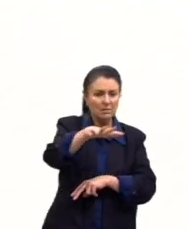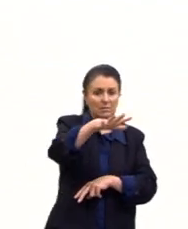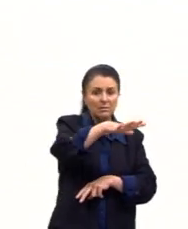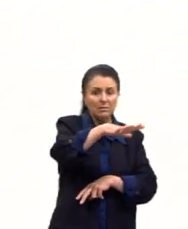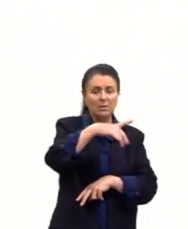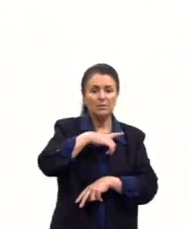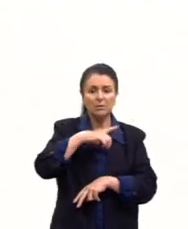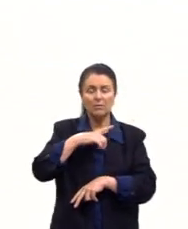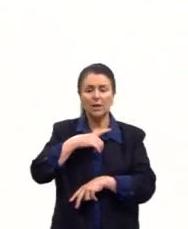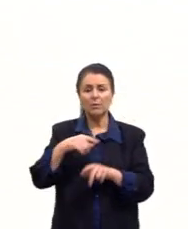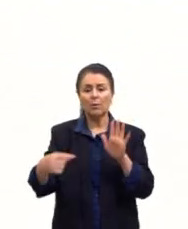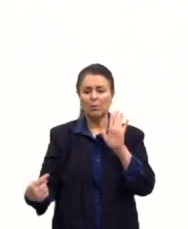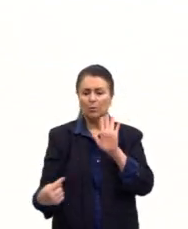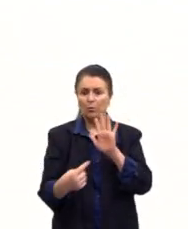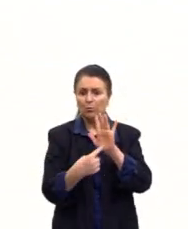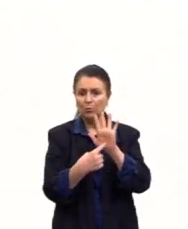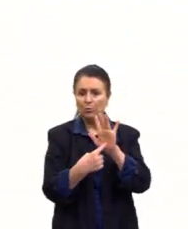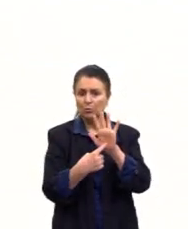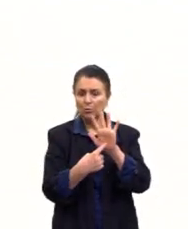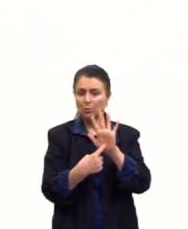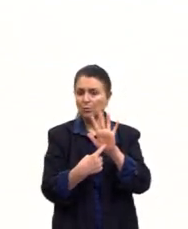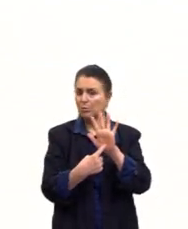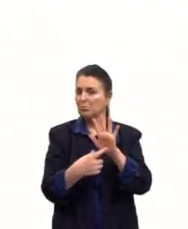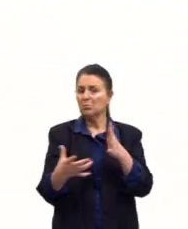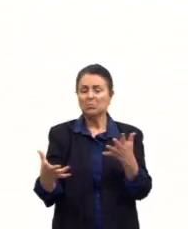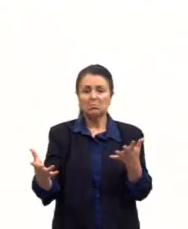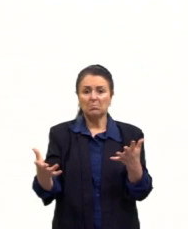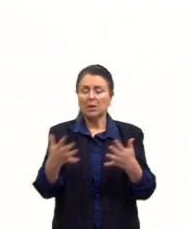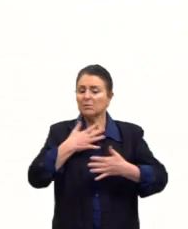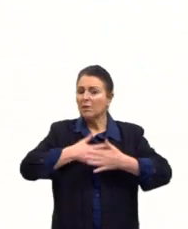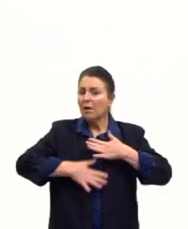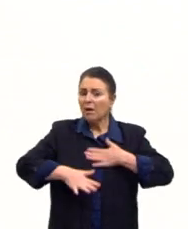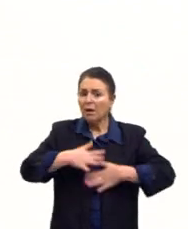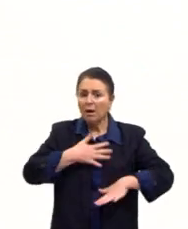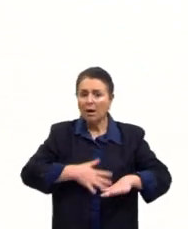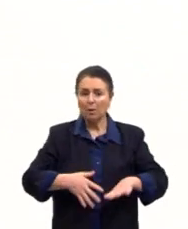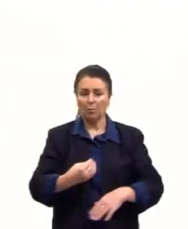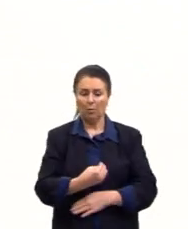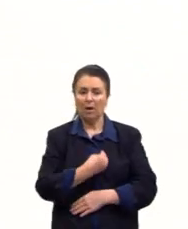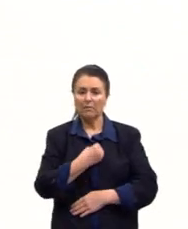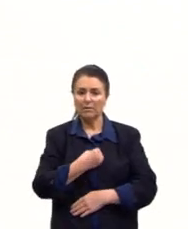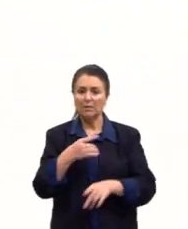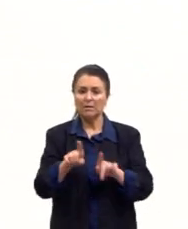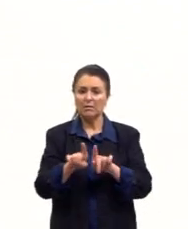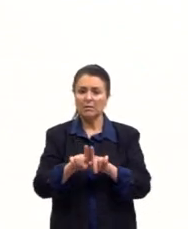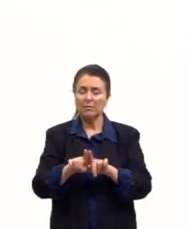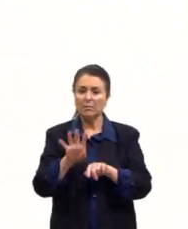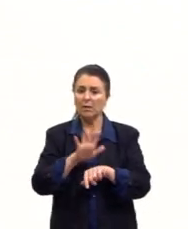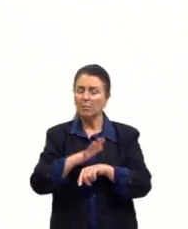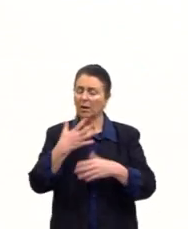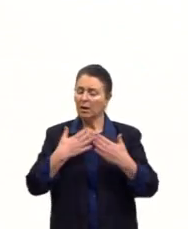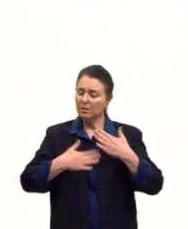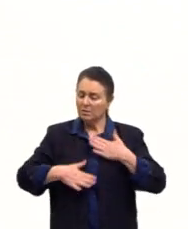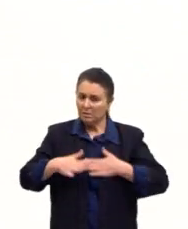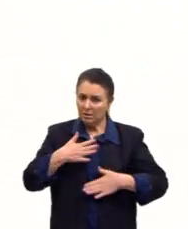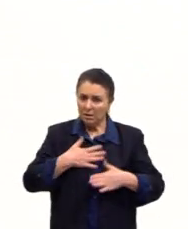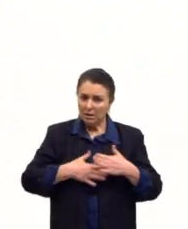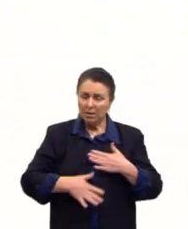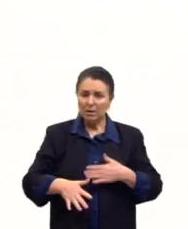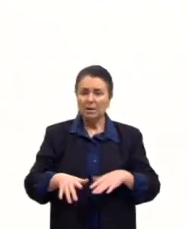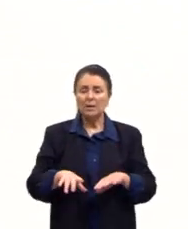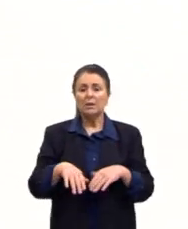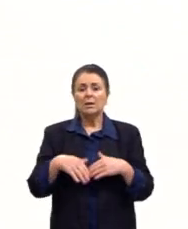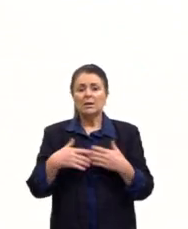acabaram tendo um dialeto só dela né mais calmo porque a vida né se tornou mais calma então tu traz esse também